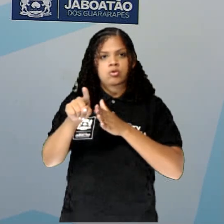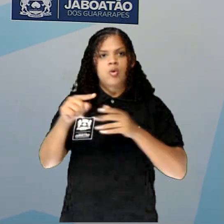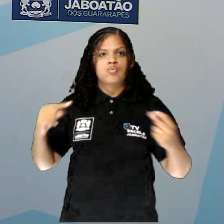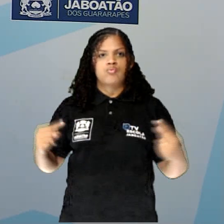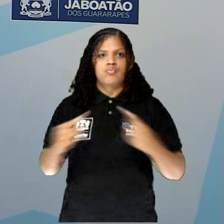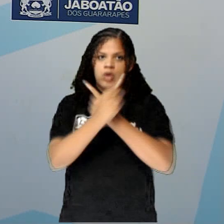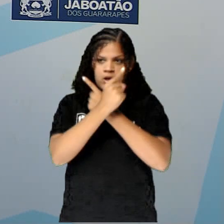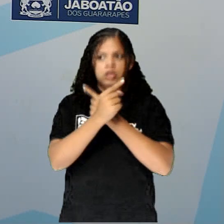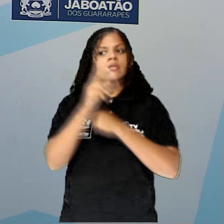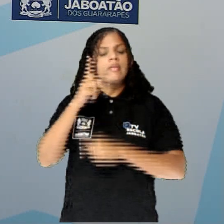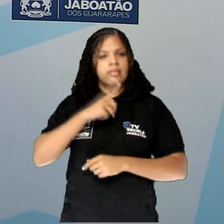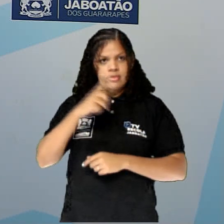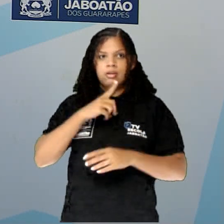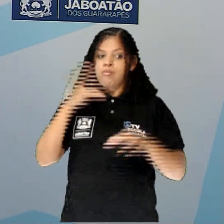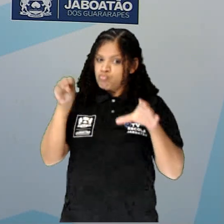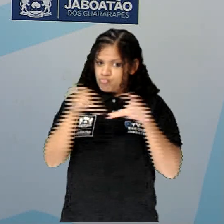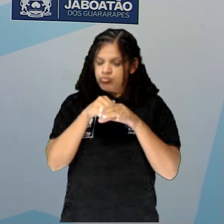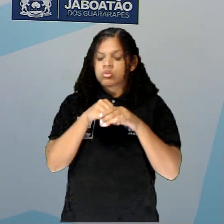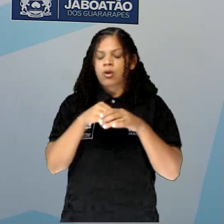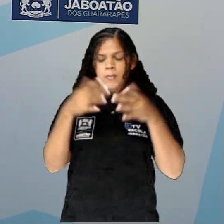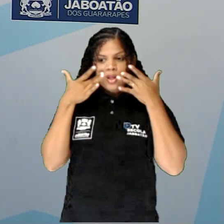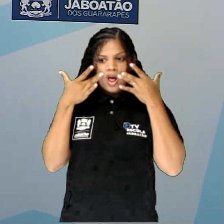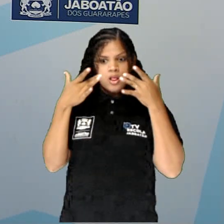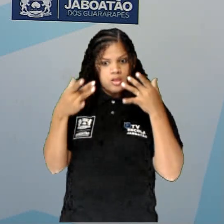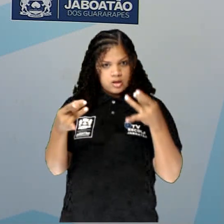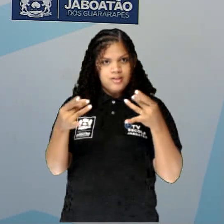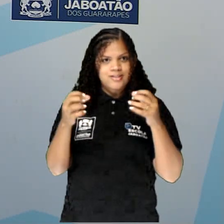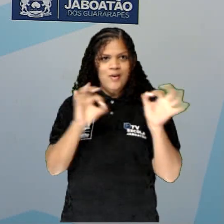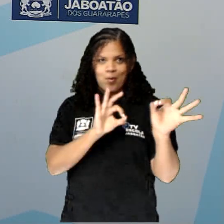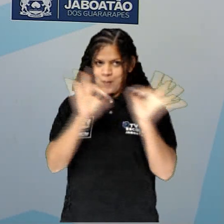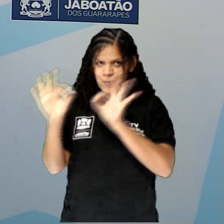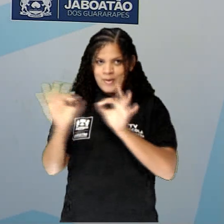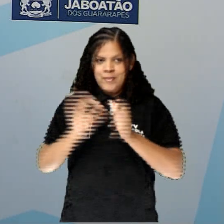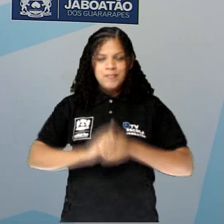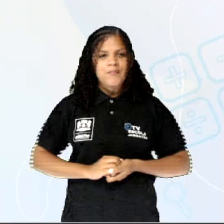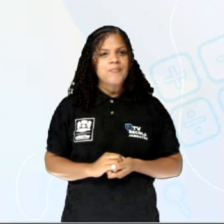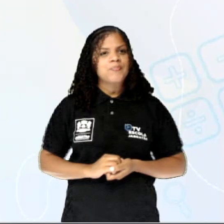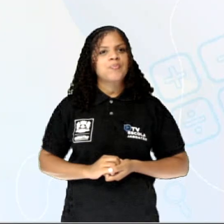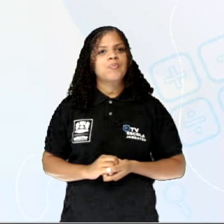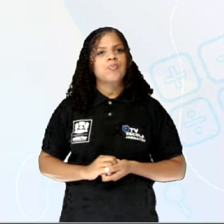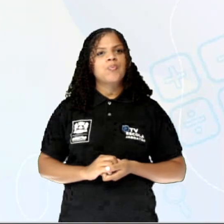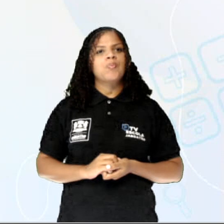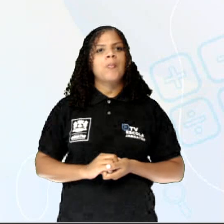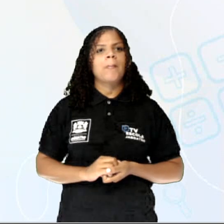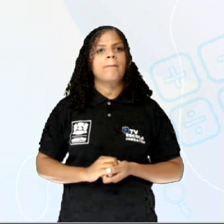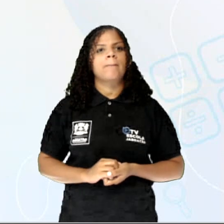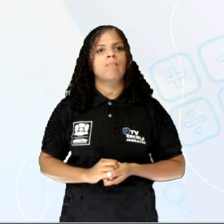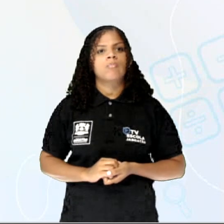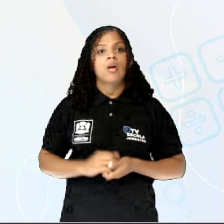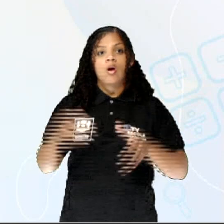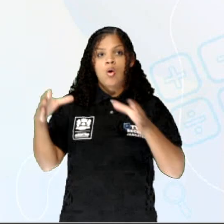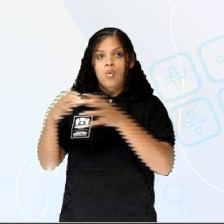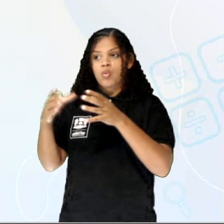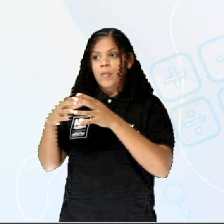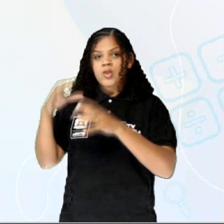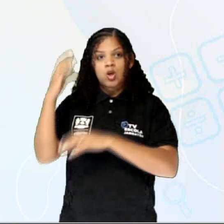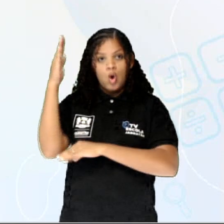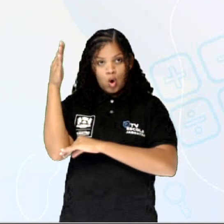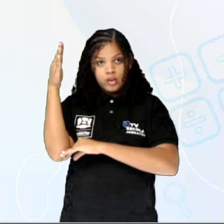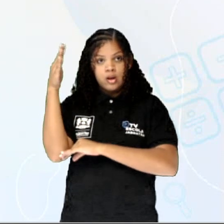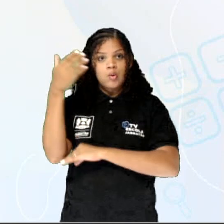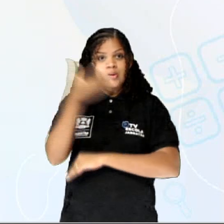280. E a resposta aqui está na letra A. Ok? Vamos lá. Questão 7. Outra questão que caiu